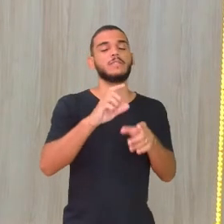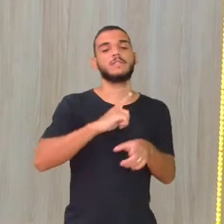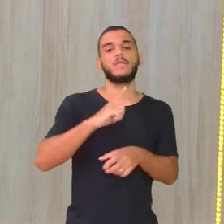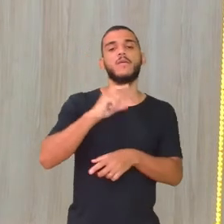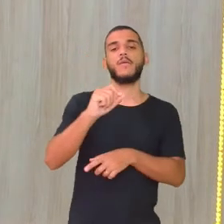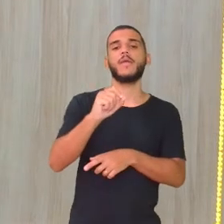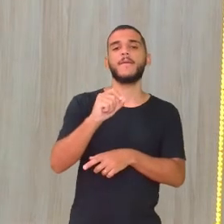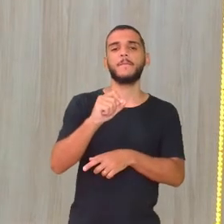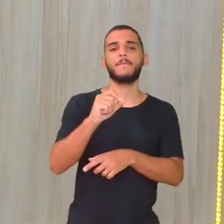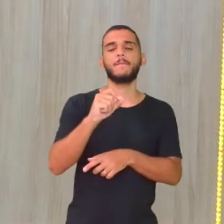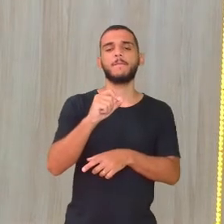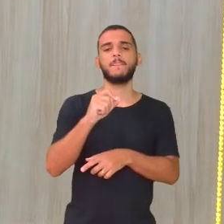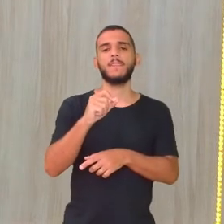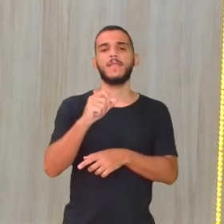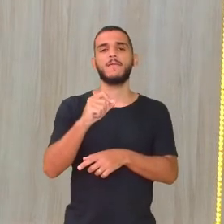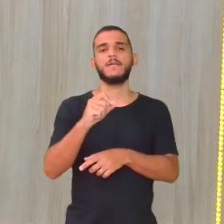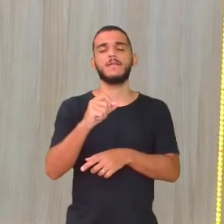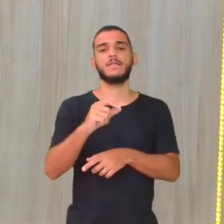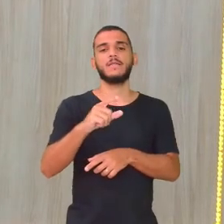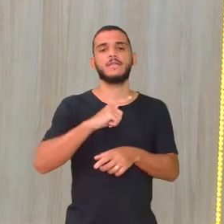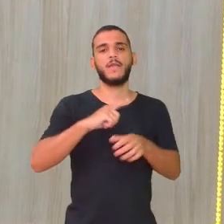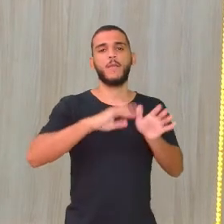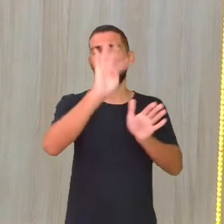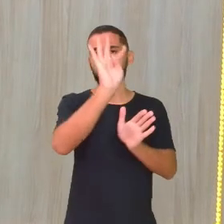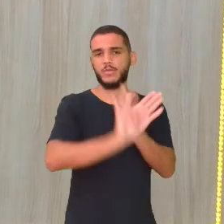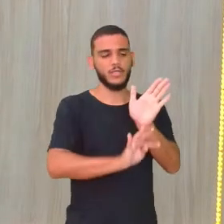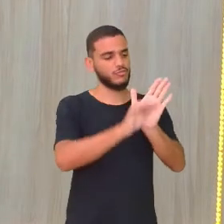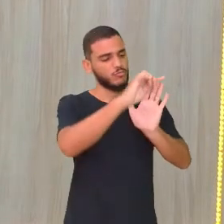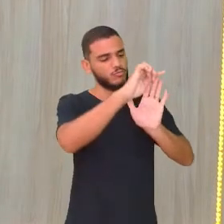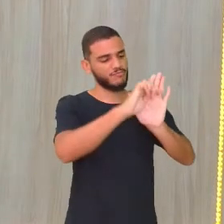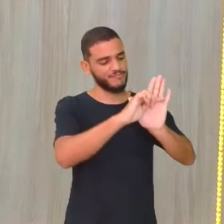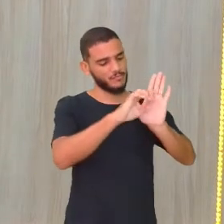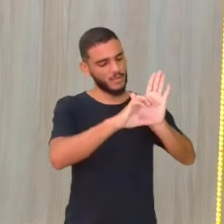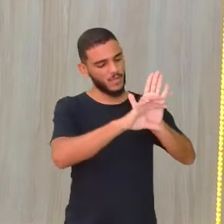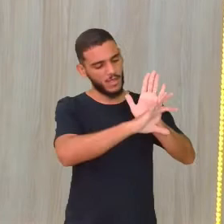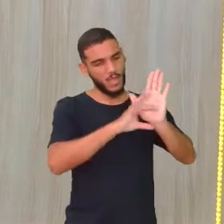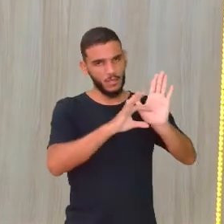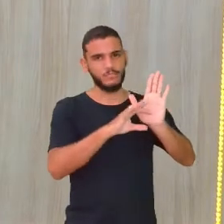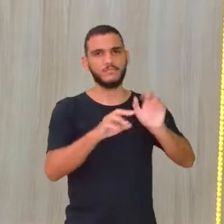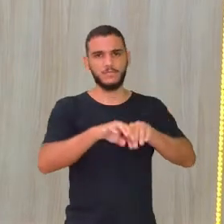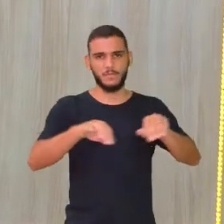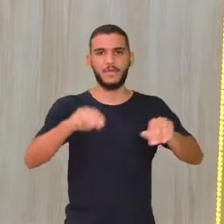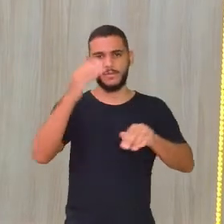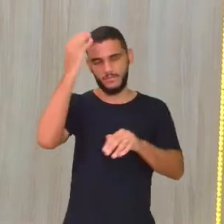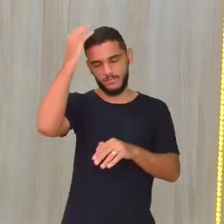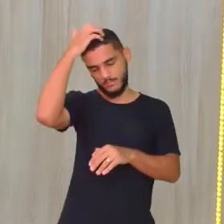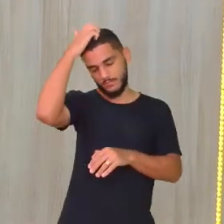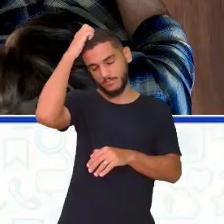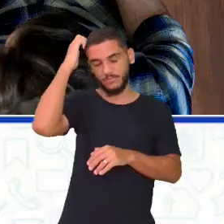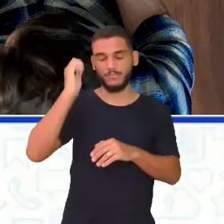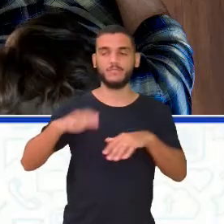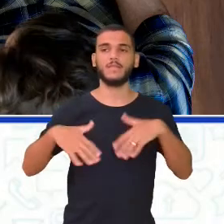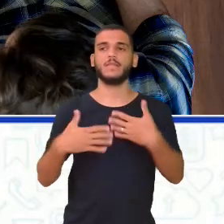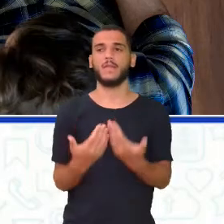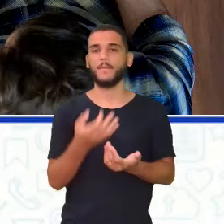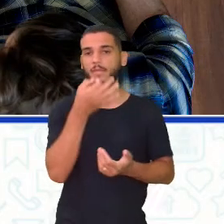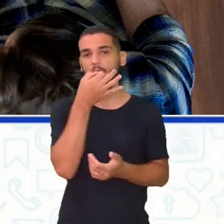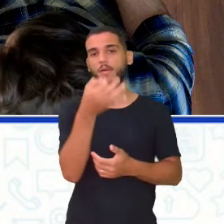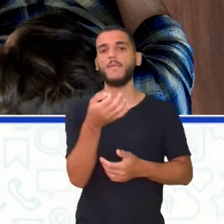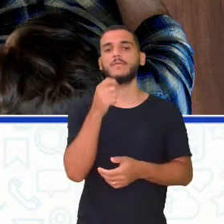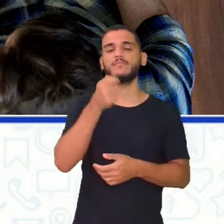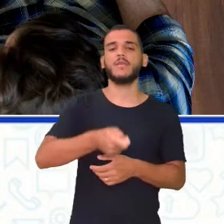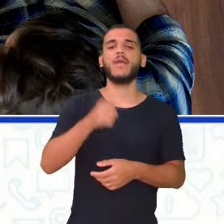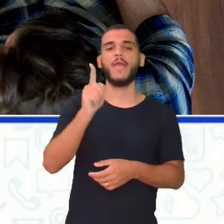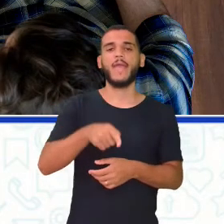quando eles falam, essa fala vem marcada pelas aspas, tá certo? O argumento de autoridade é marcado